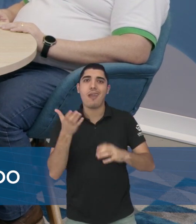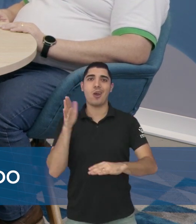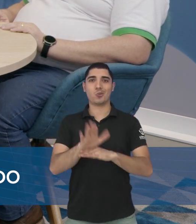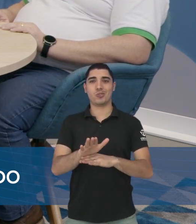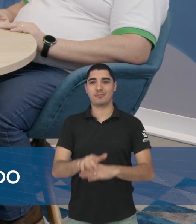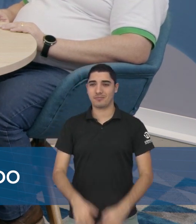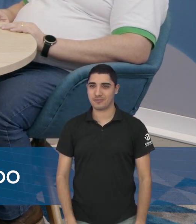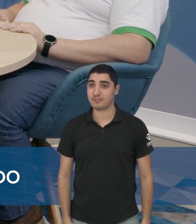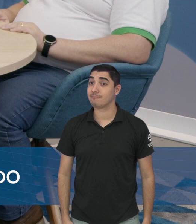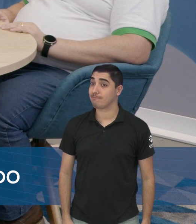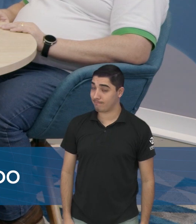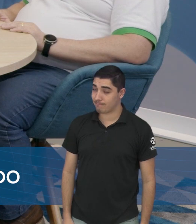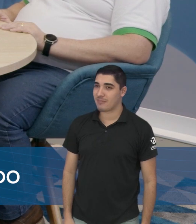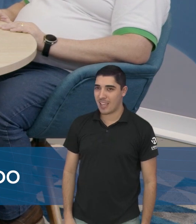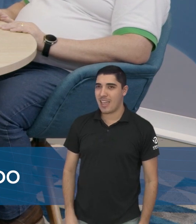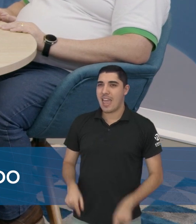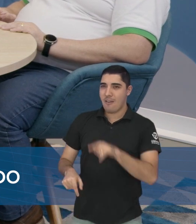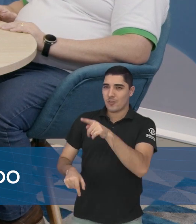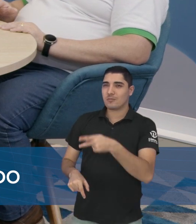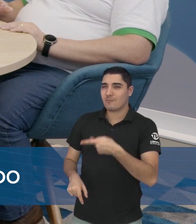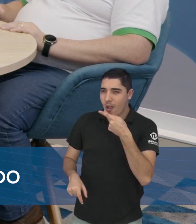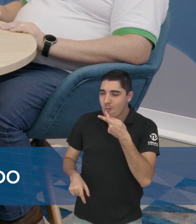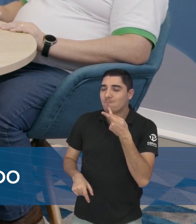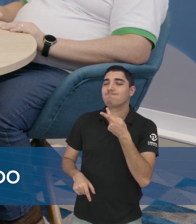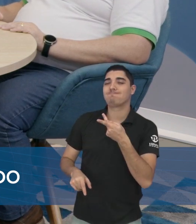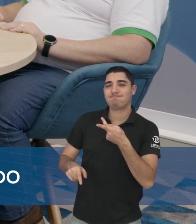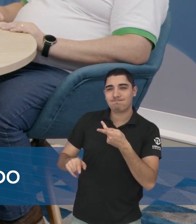ajudar. Muito oportuno, Dani, a colocação.